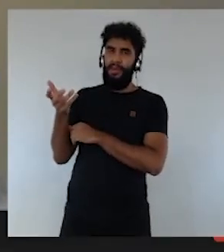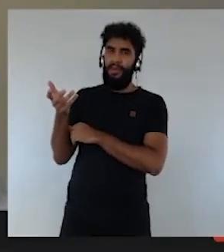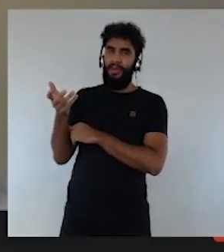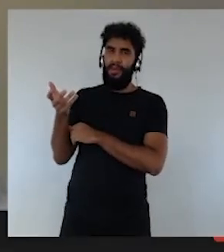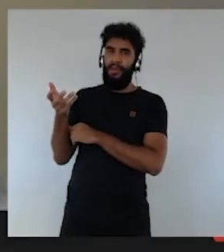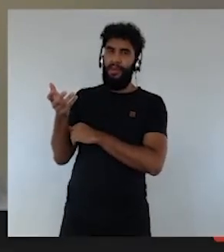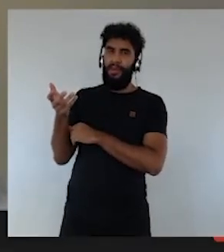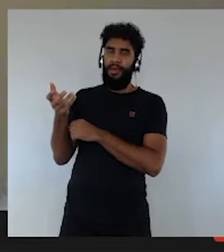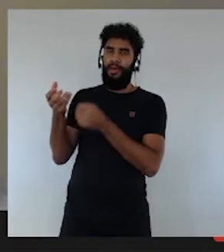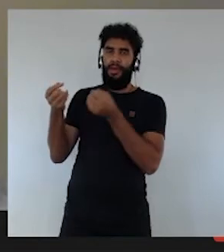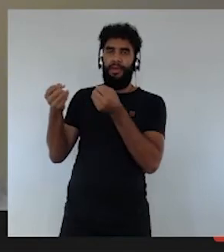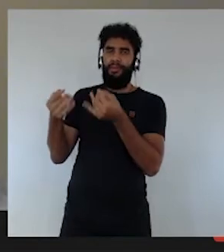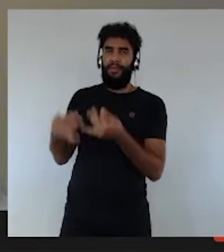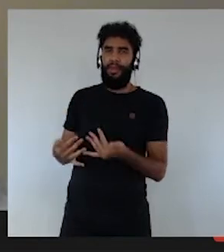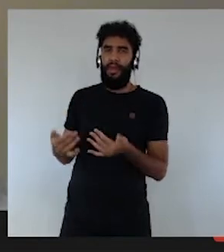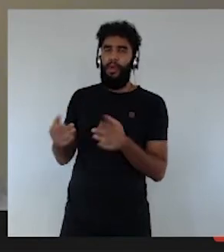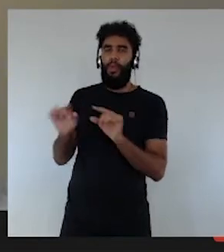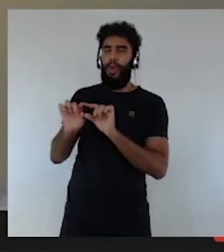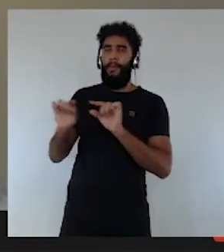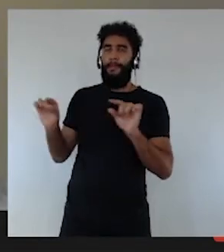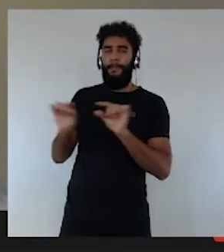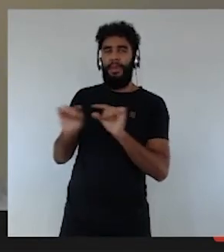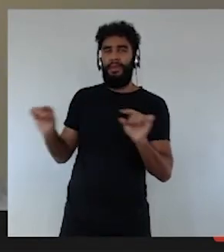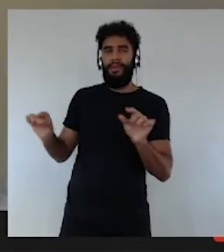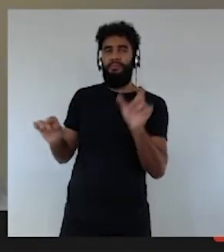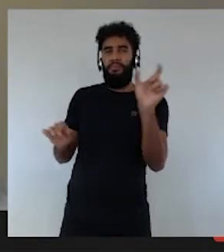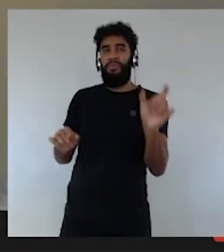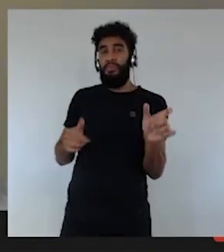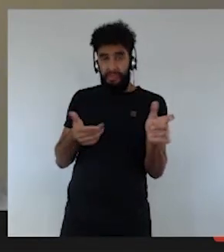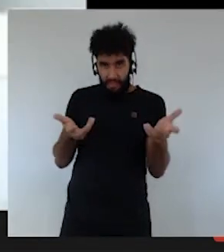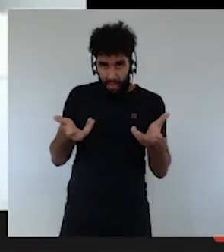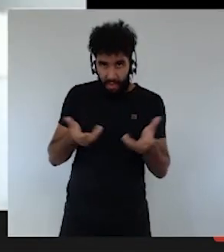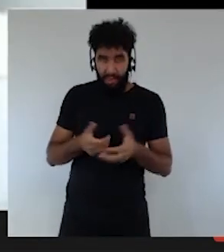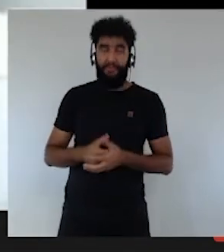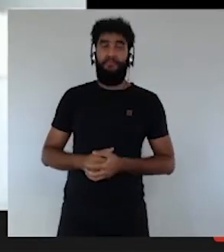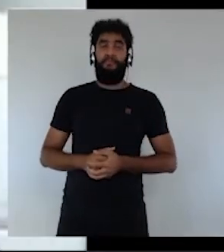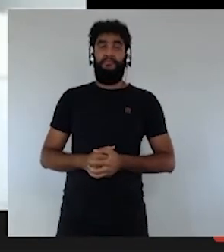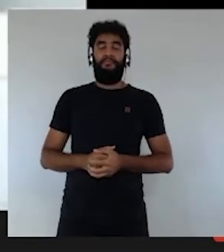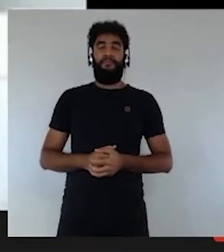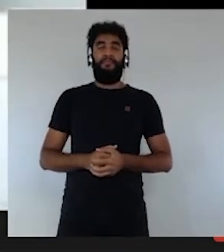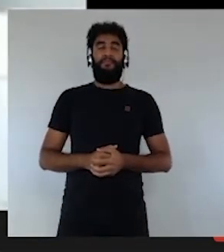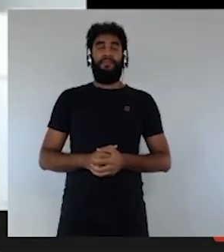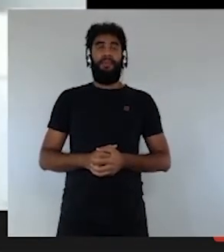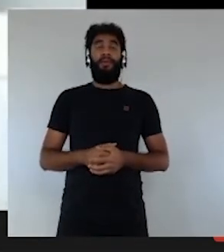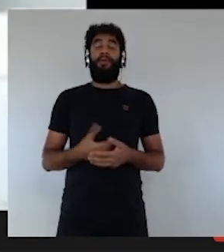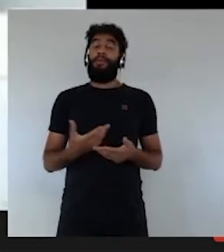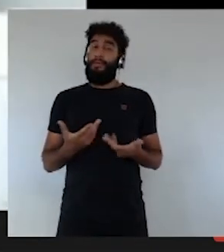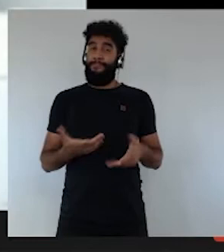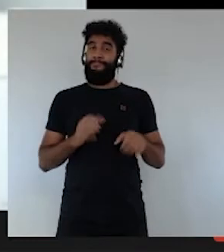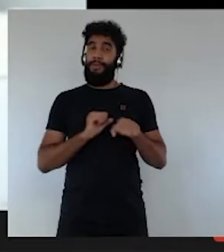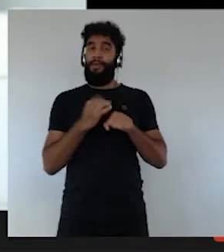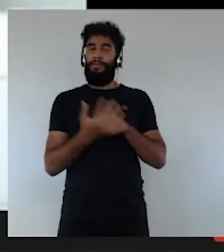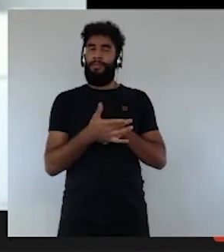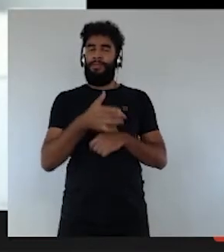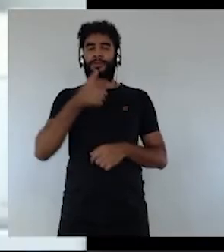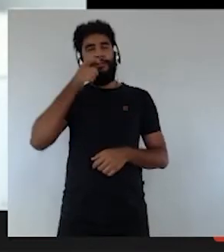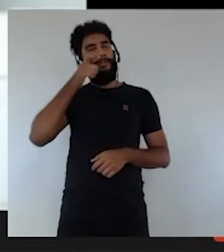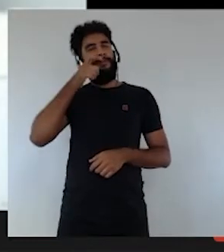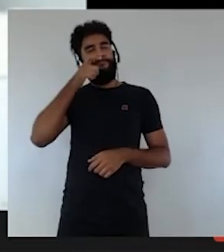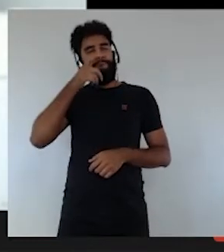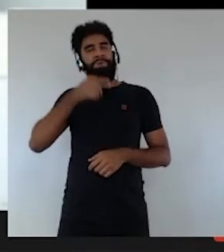mensagem de altruísmo aos nossos ouvintes. Olha, essa pandemia é interessante, né? Porque essa